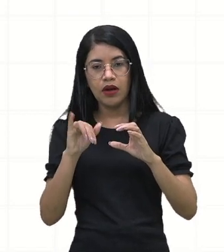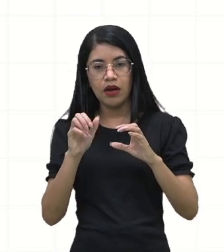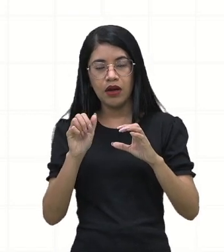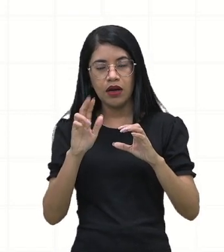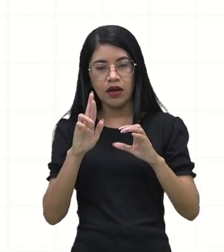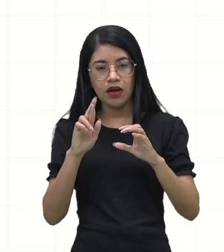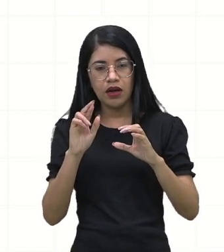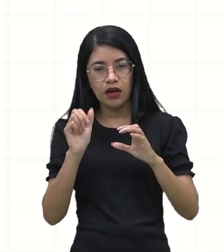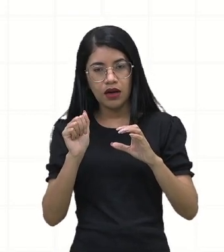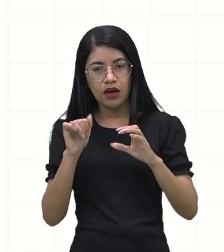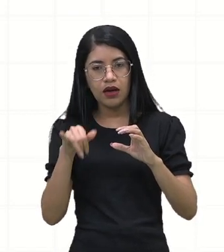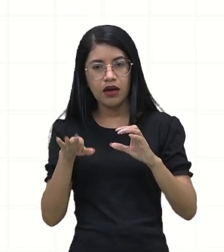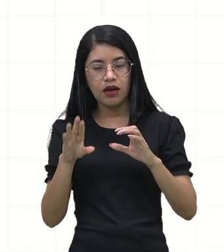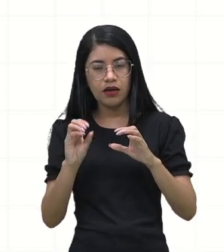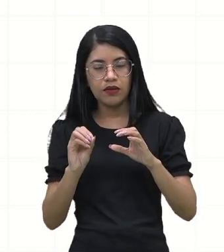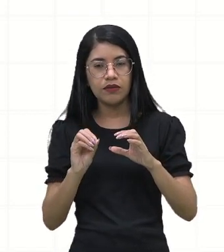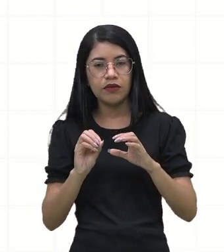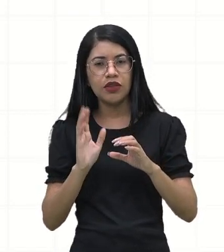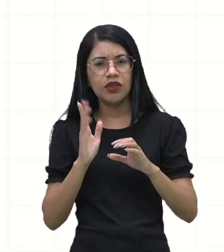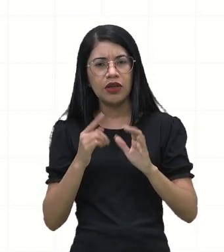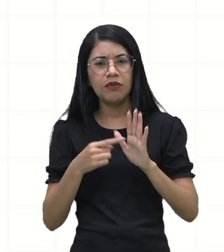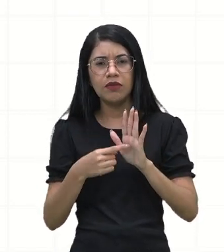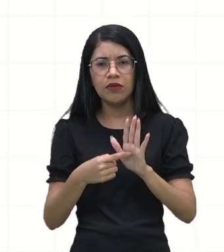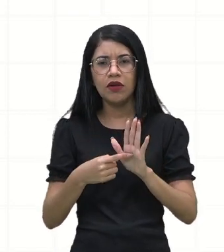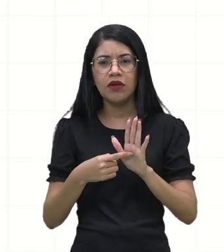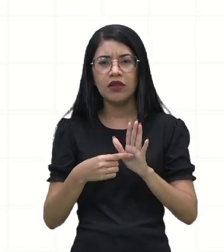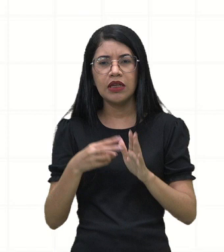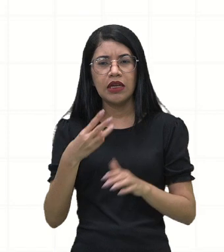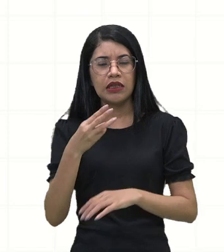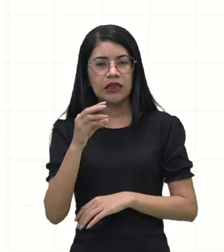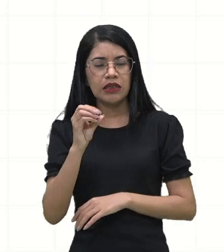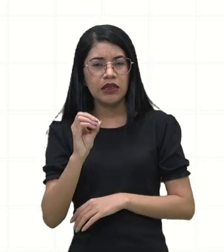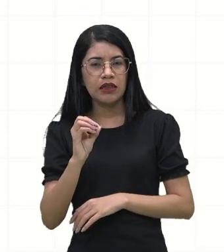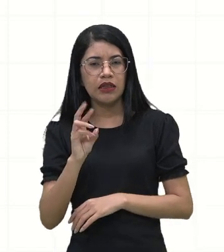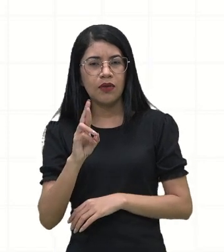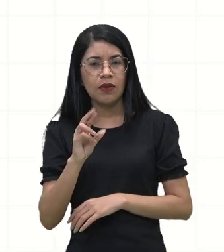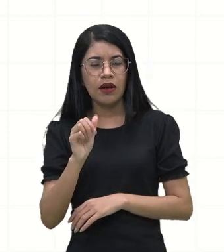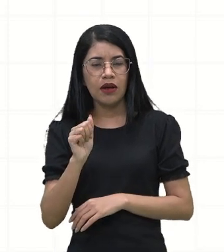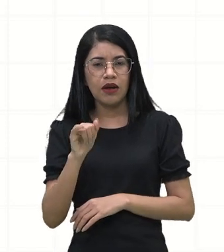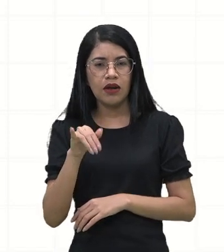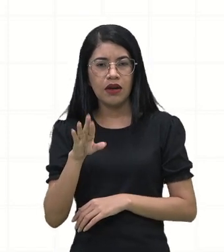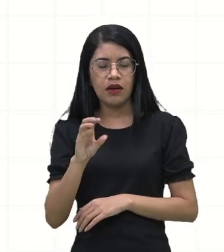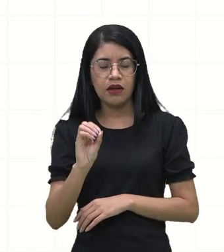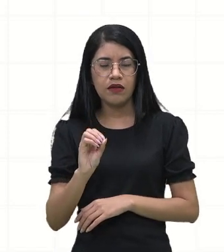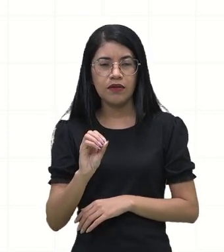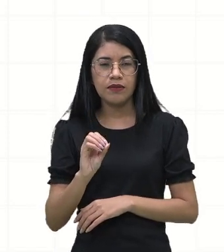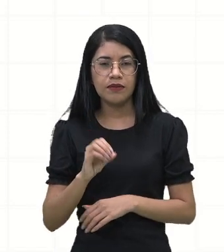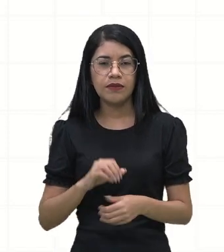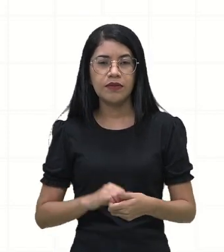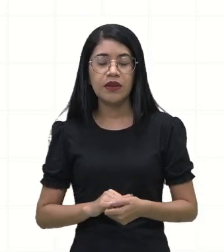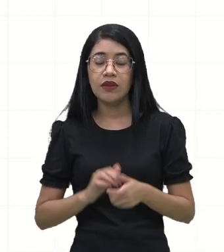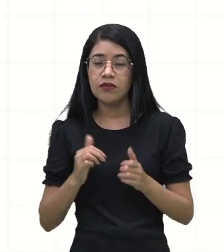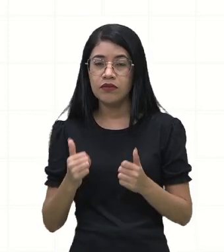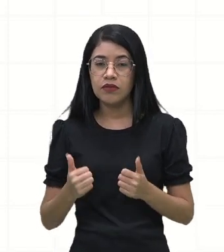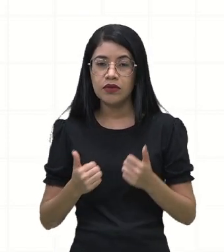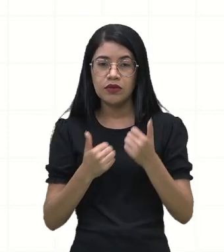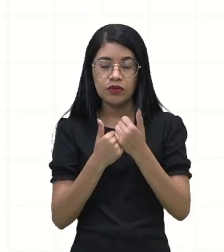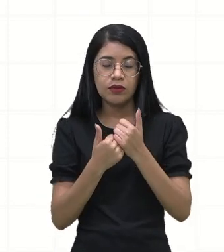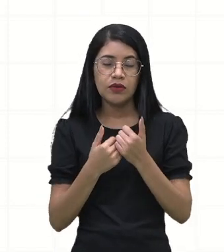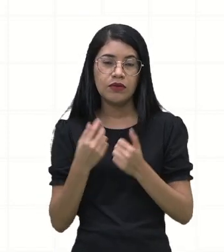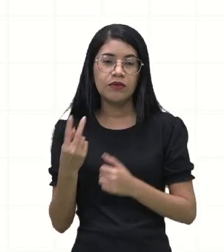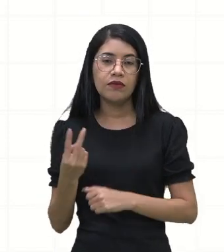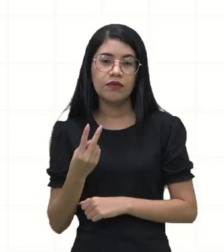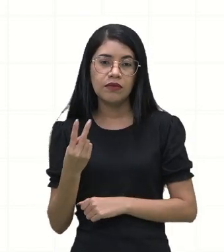Aqui está dizendo o raio já. O raio é 30. Então, de forma bem simples, você vai substituir, lembrando que aqui é